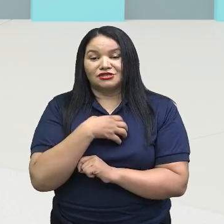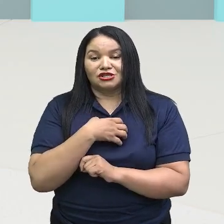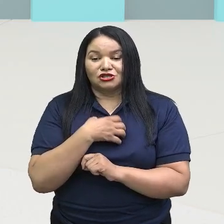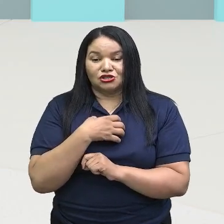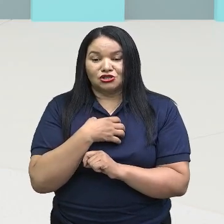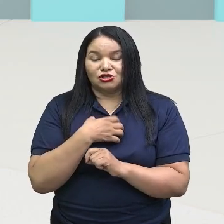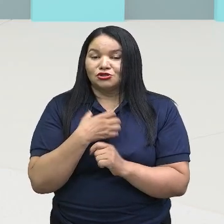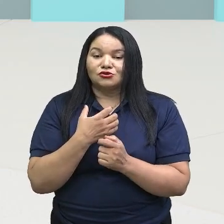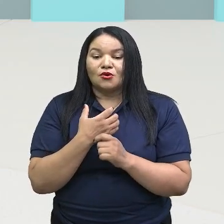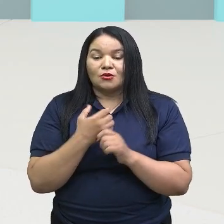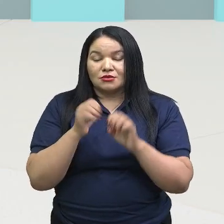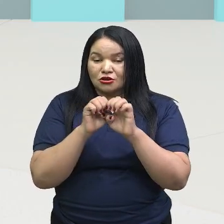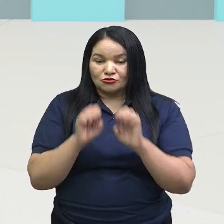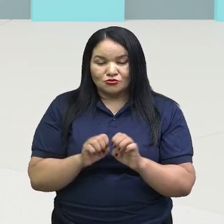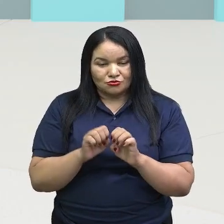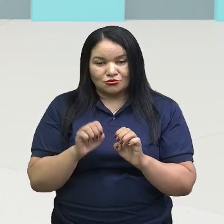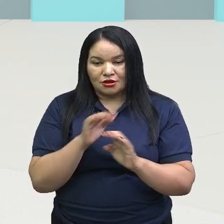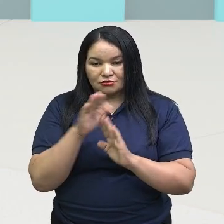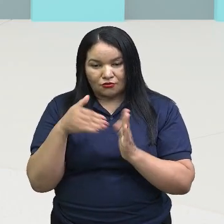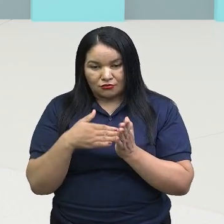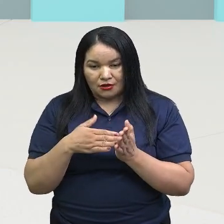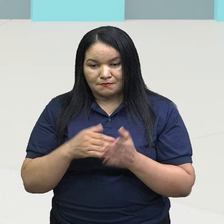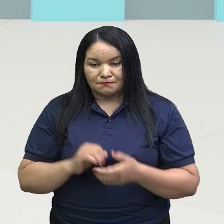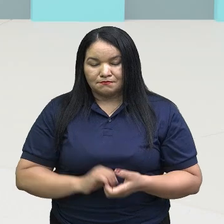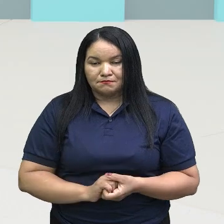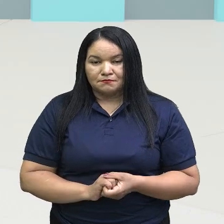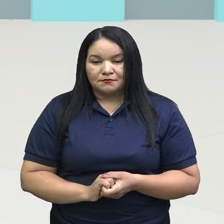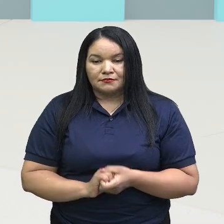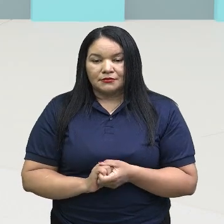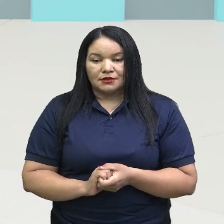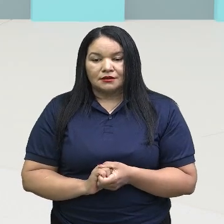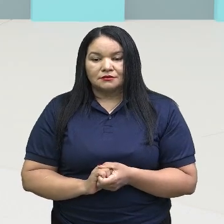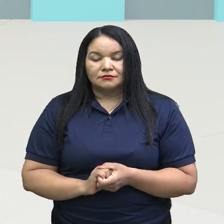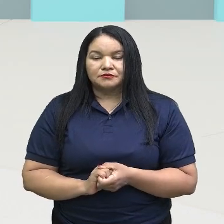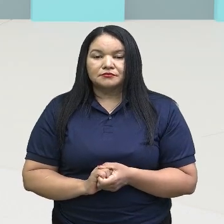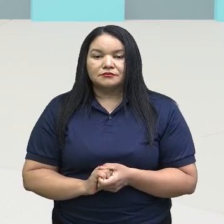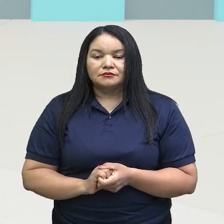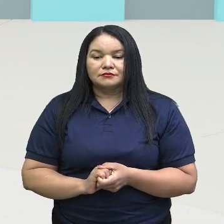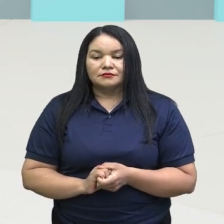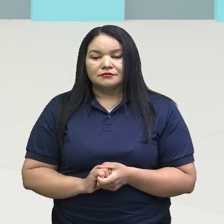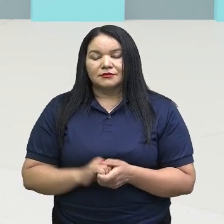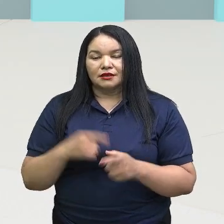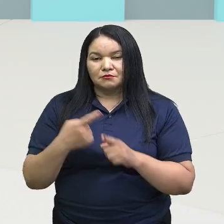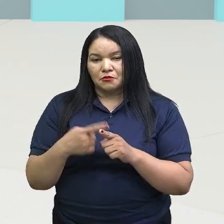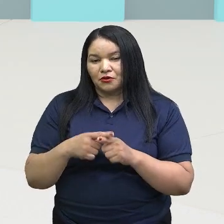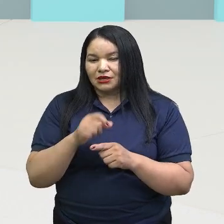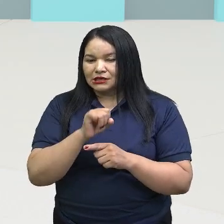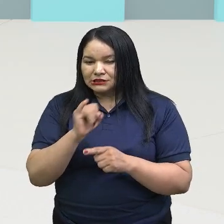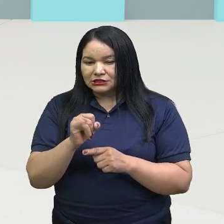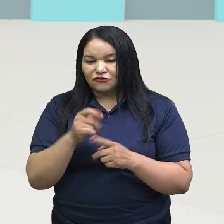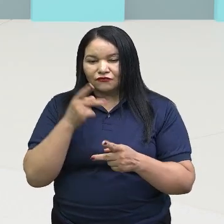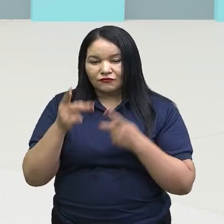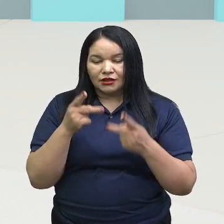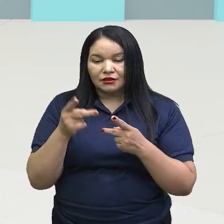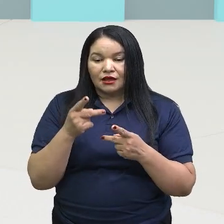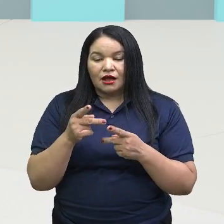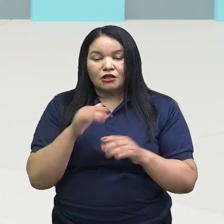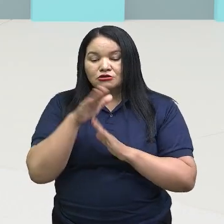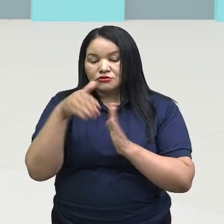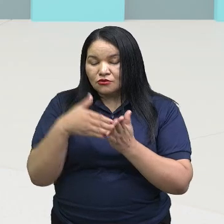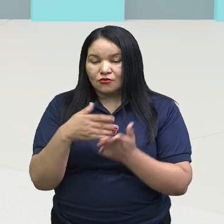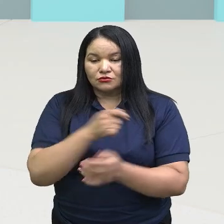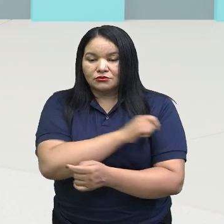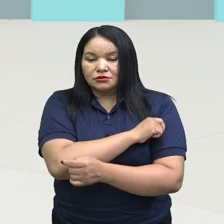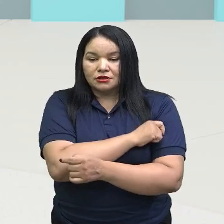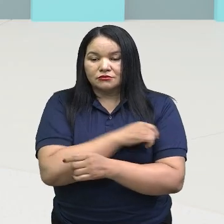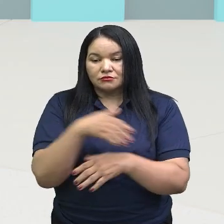estrutura inteiro, ok? Porque se eu digo assim, que todos os alunos vão passar na prova, e aí, e o depois, o